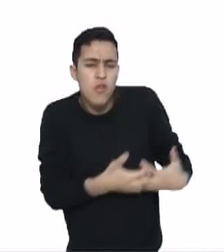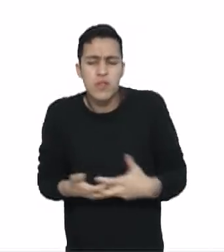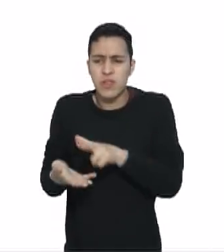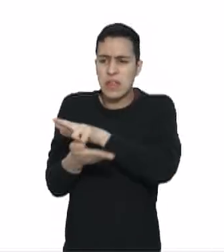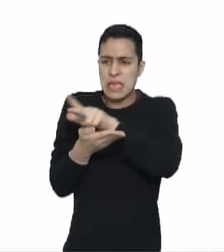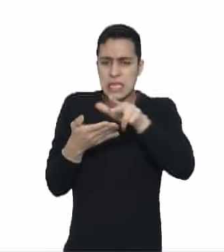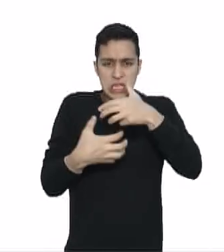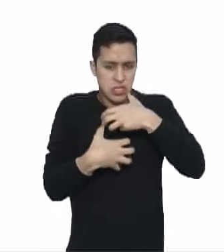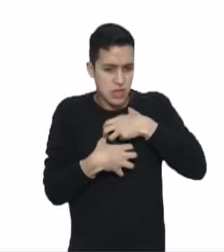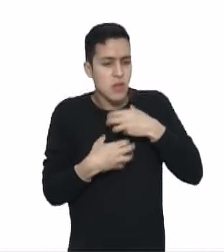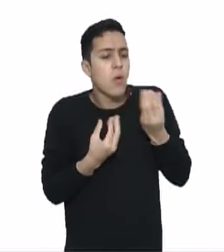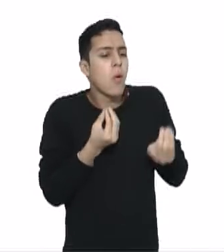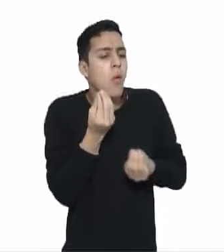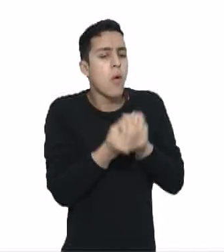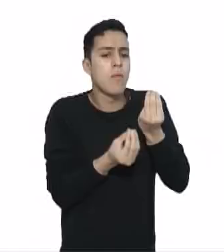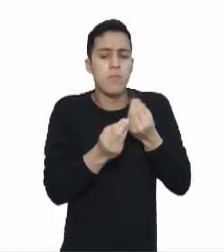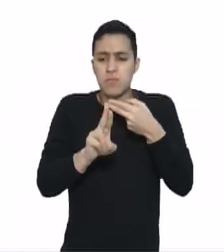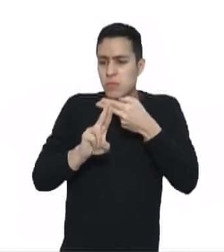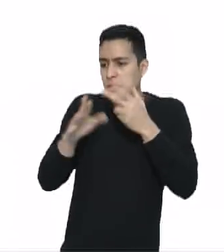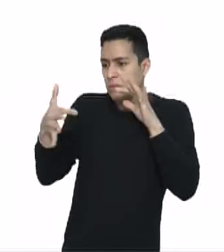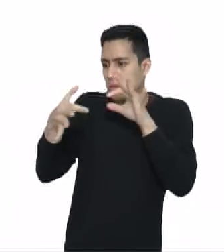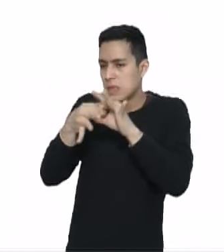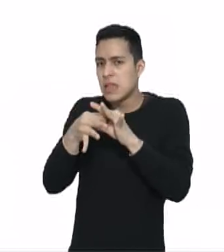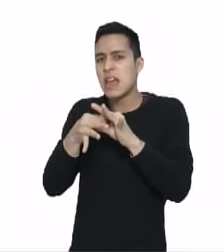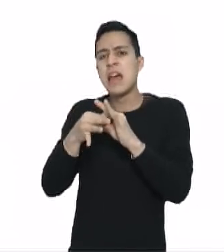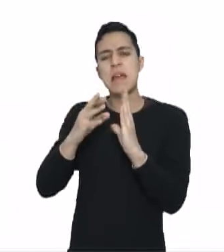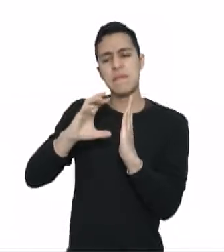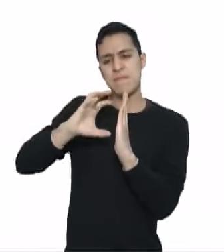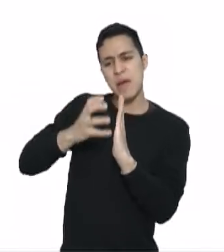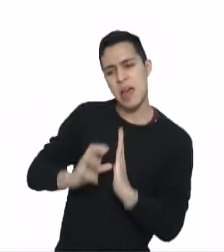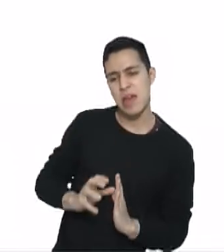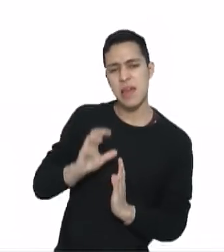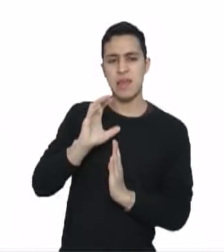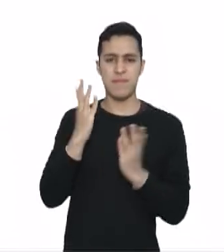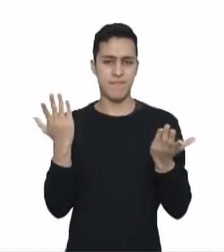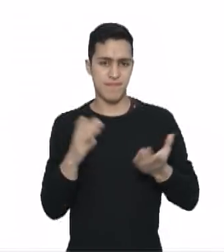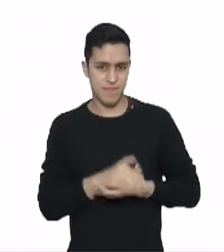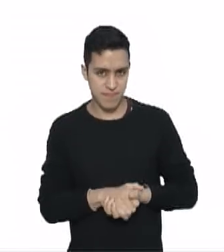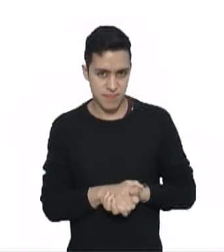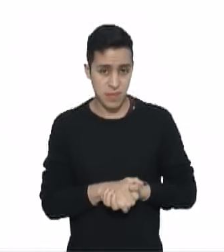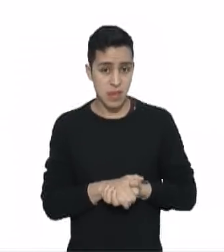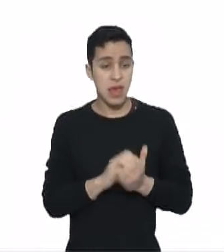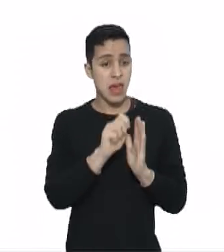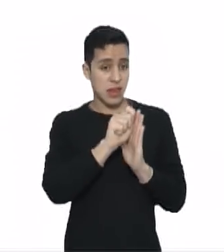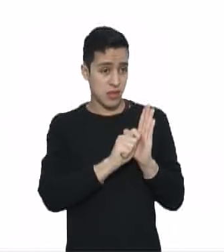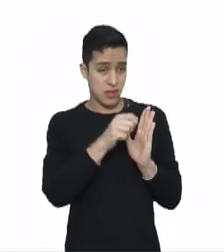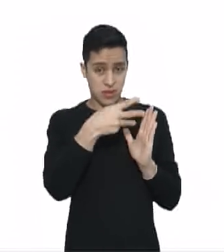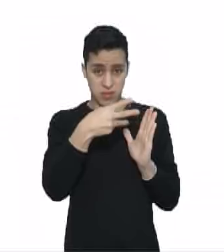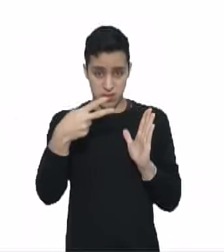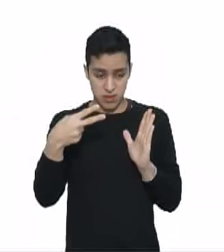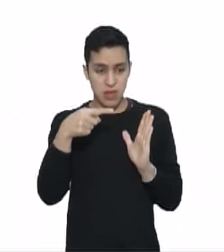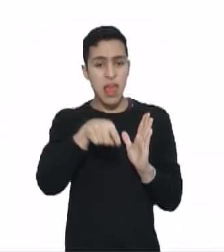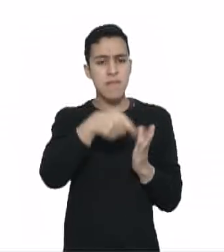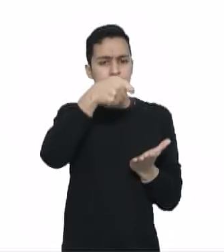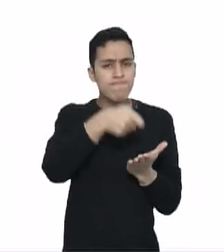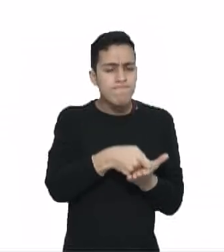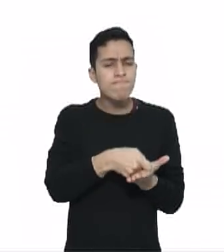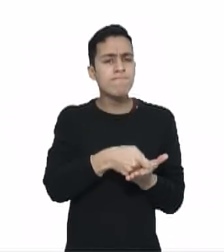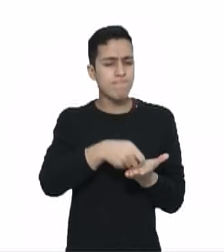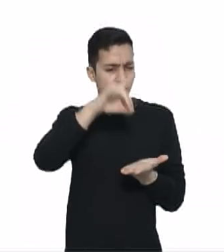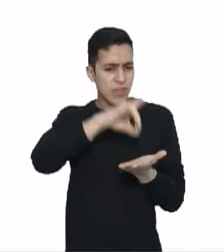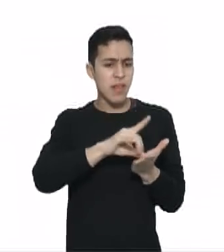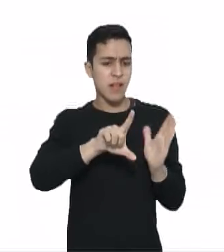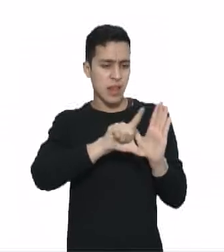entre aplicações e bases de dados. Artigo 32. Esta lei entra em vigor após